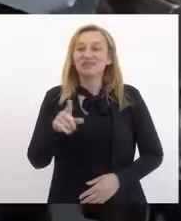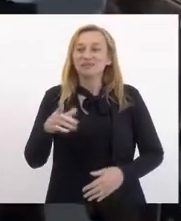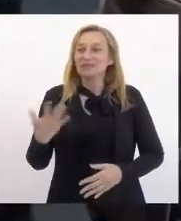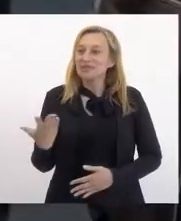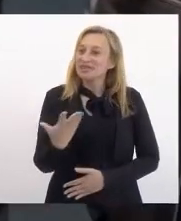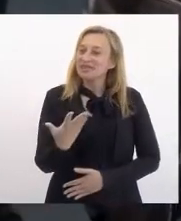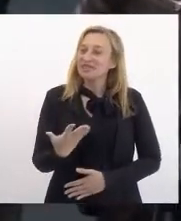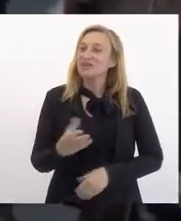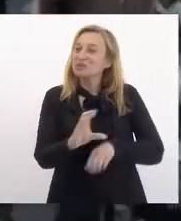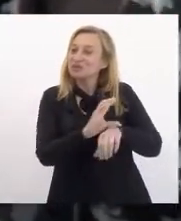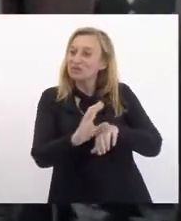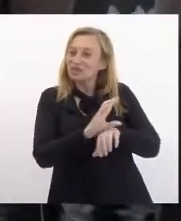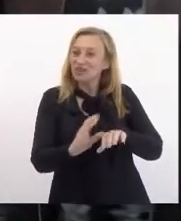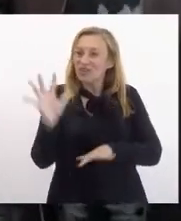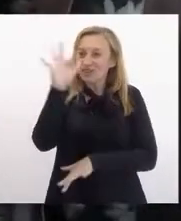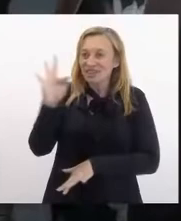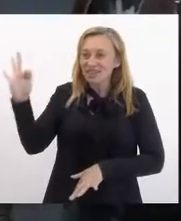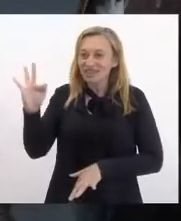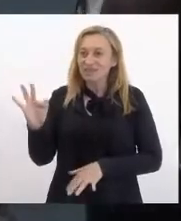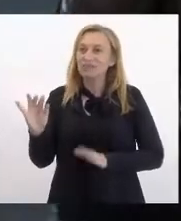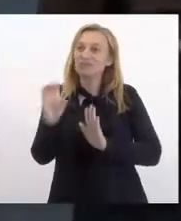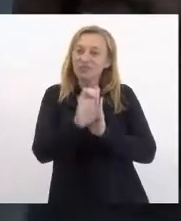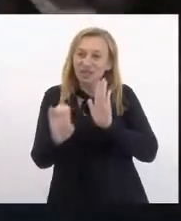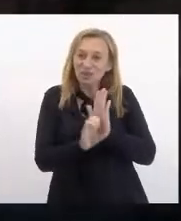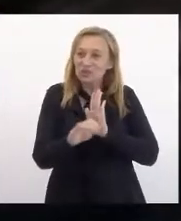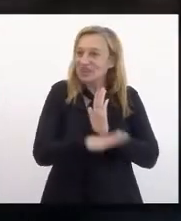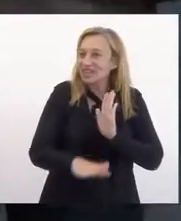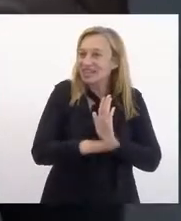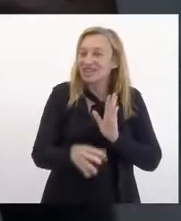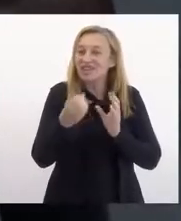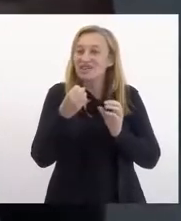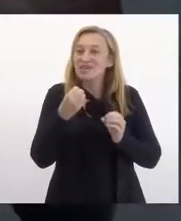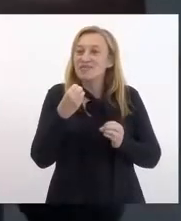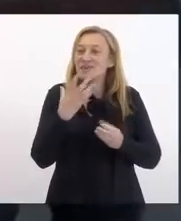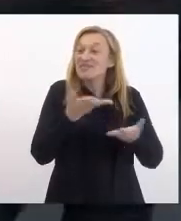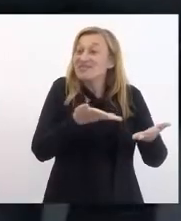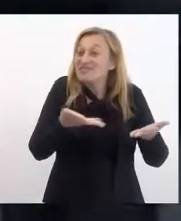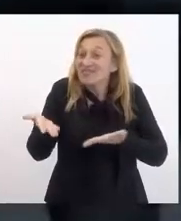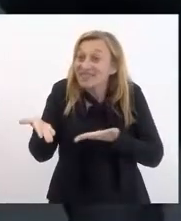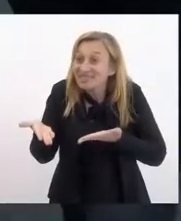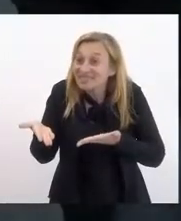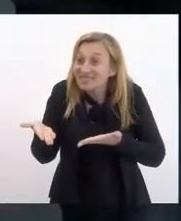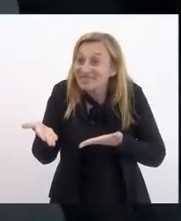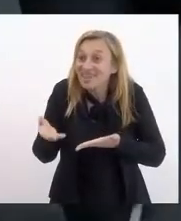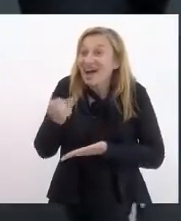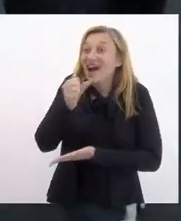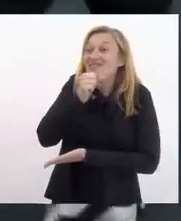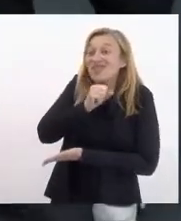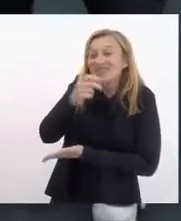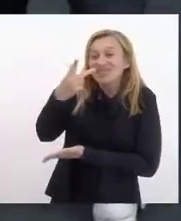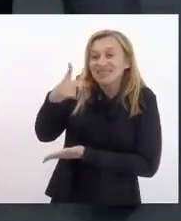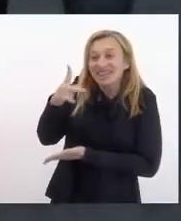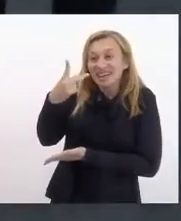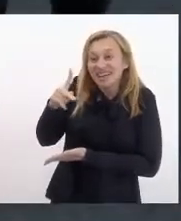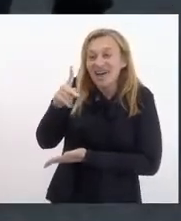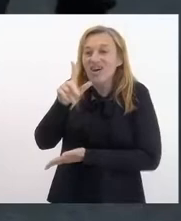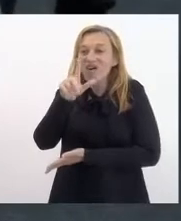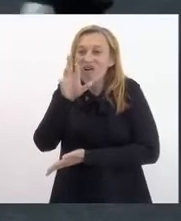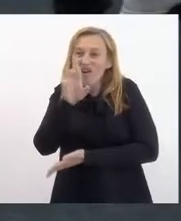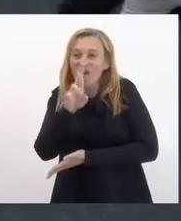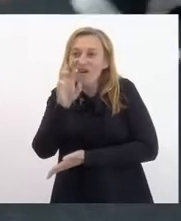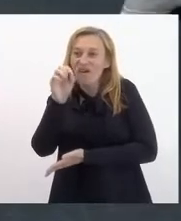nossa Constituição Federal, pelo Estatuto da Criança, e desejar boas-vindas também à avó dela, que é a senhora